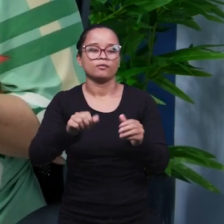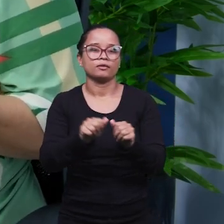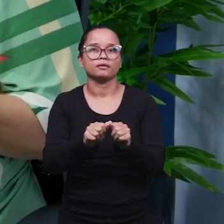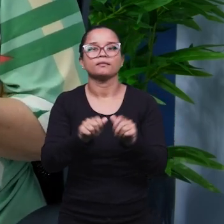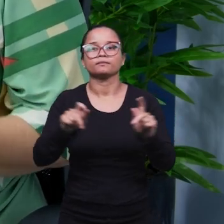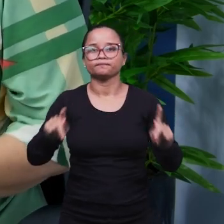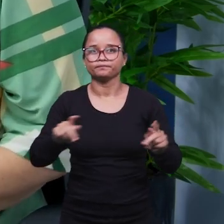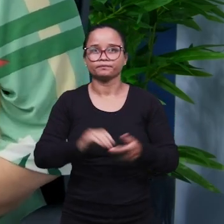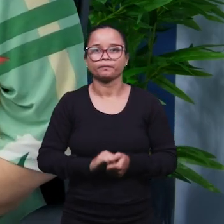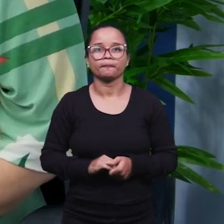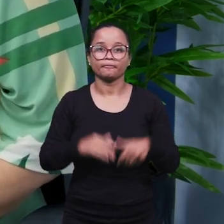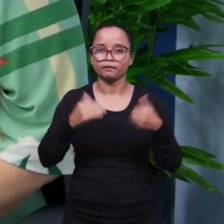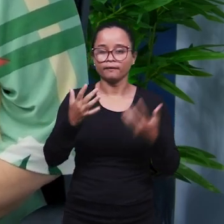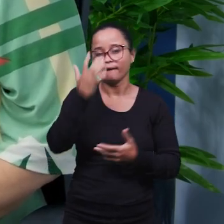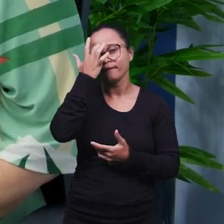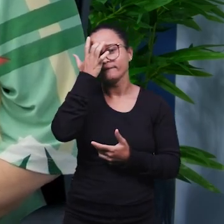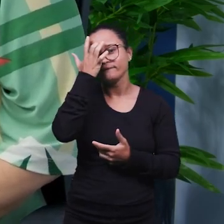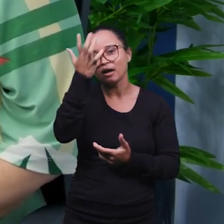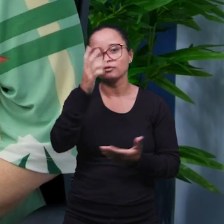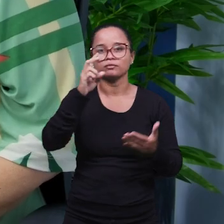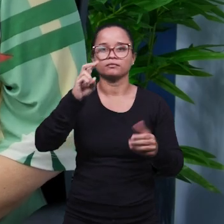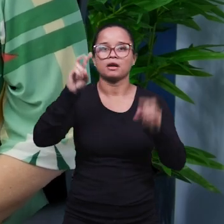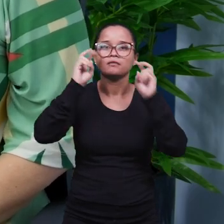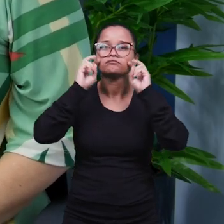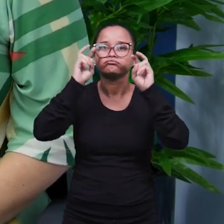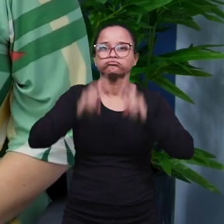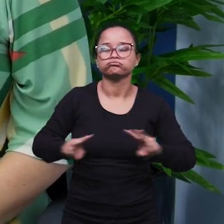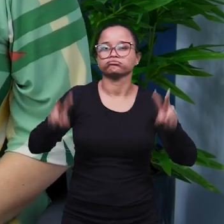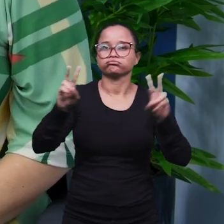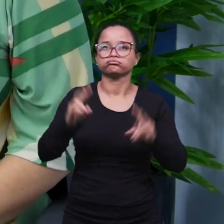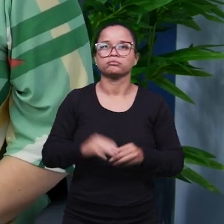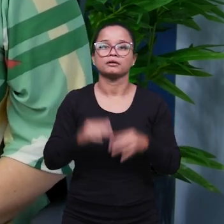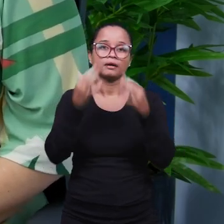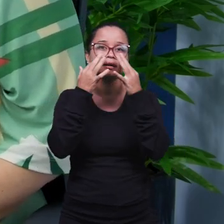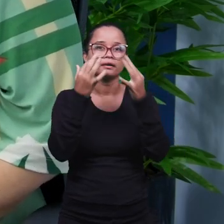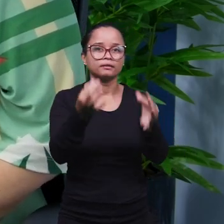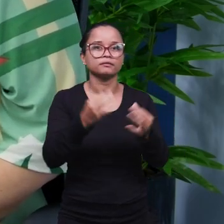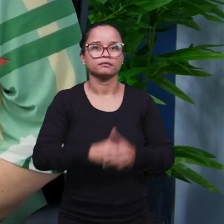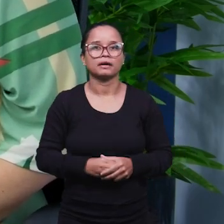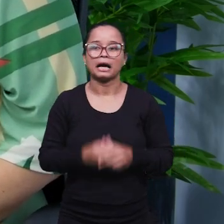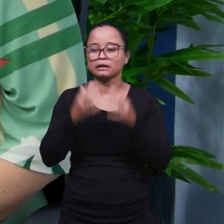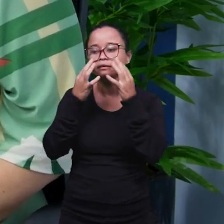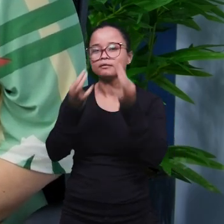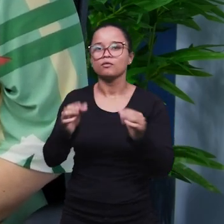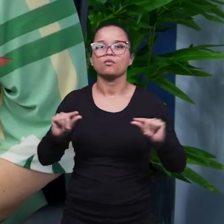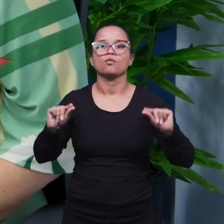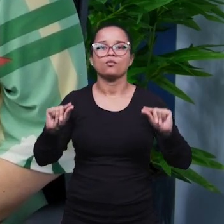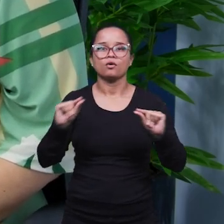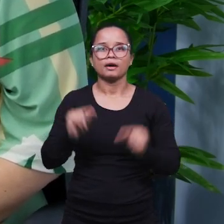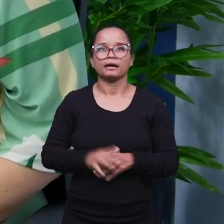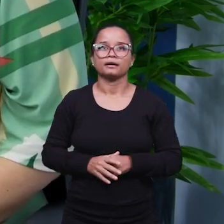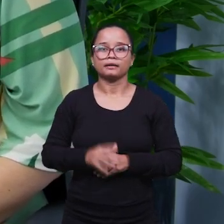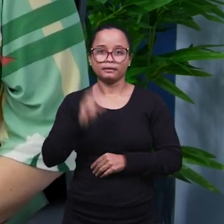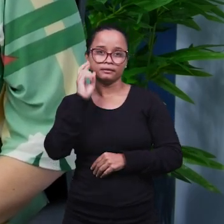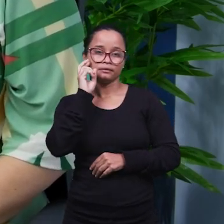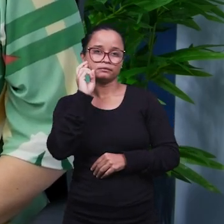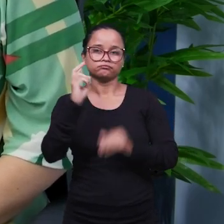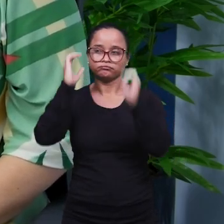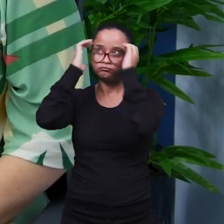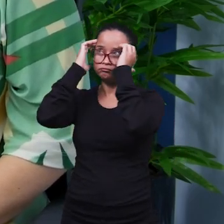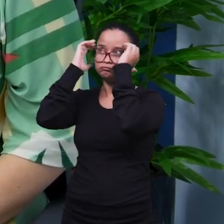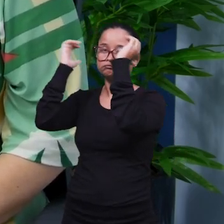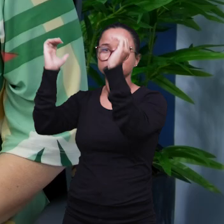fica fácil para a criança visualizar. Essa igreja, ela está como? Atenta. Atenta a quê? Ela está ouvindo, ela